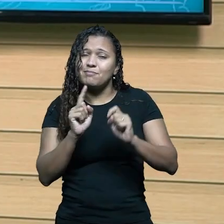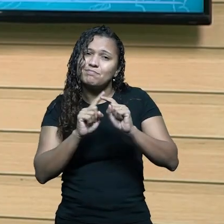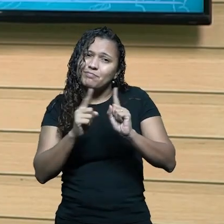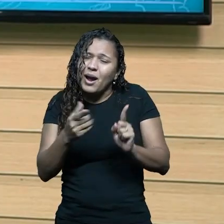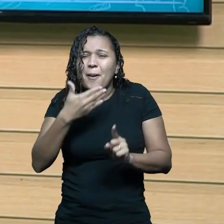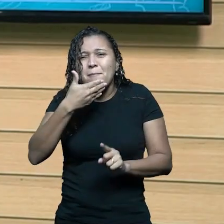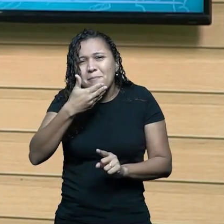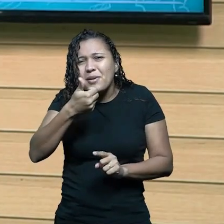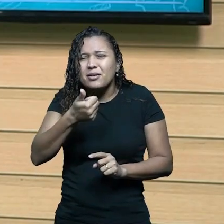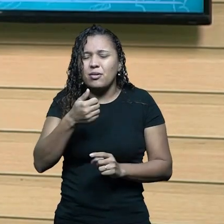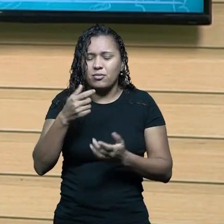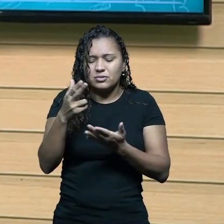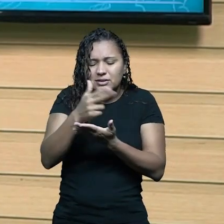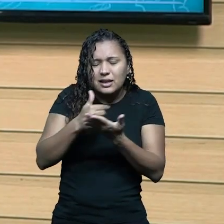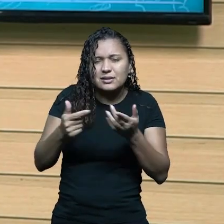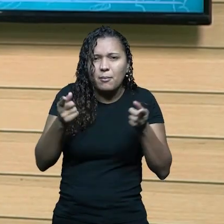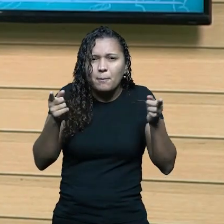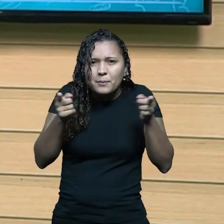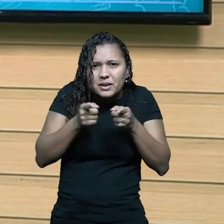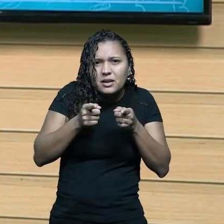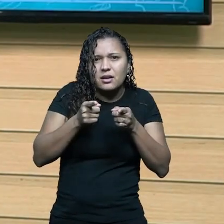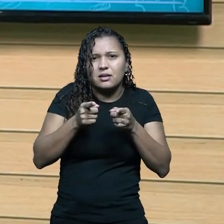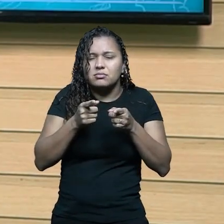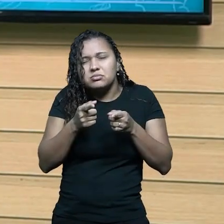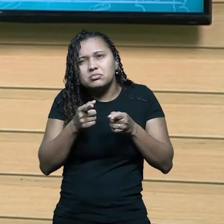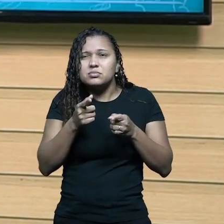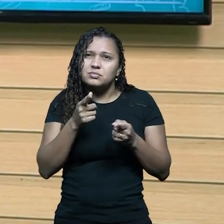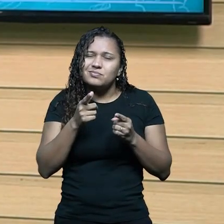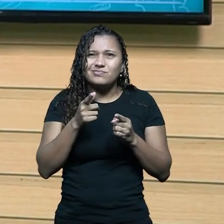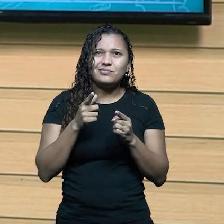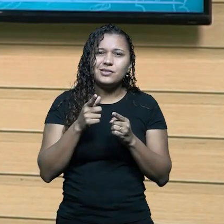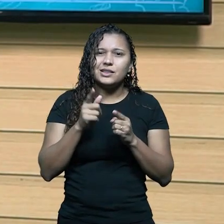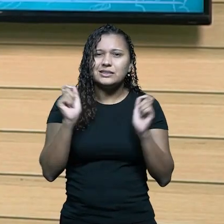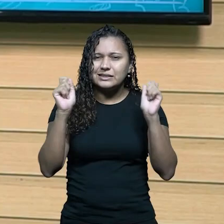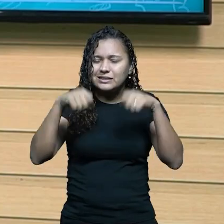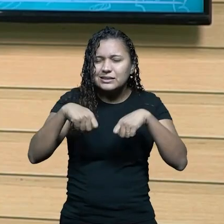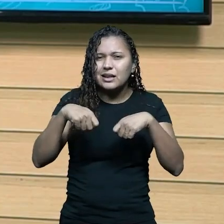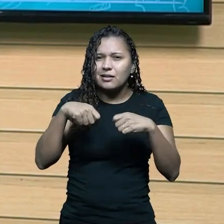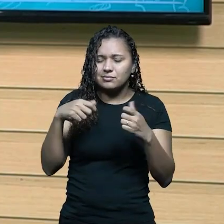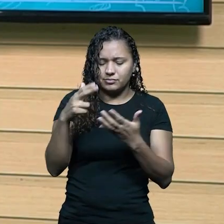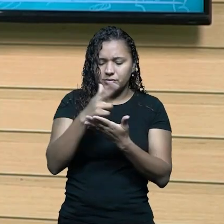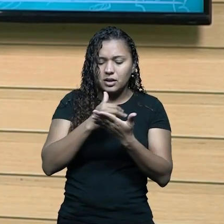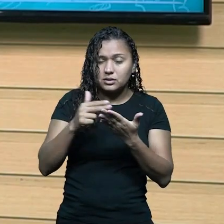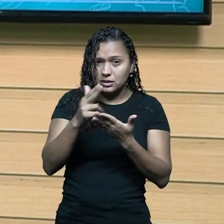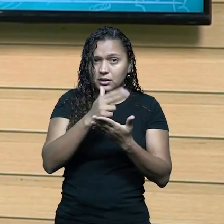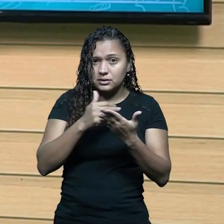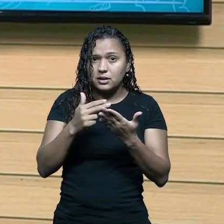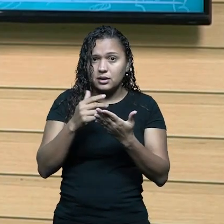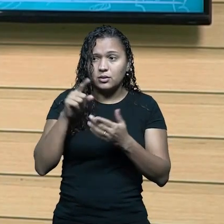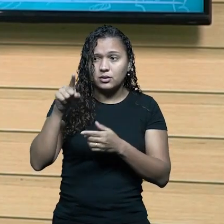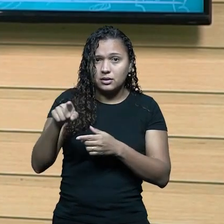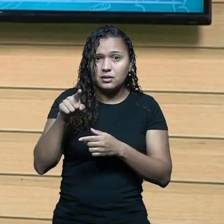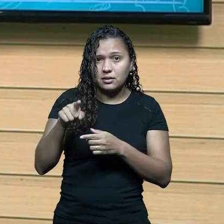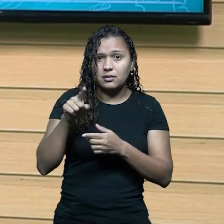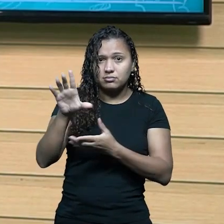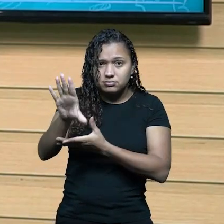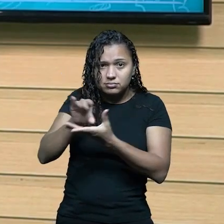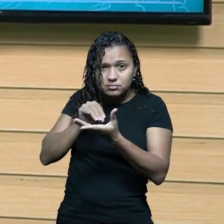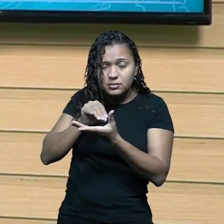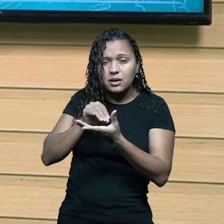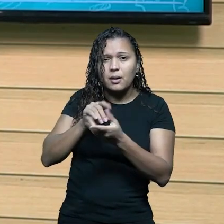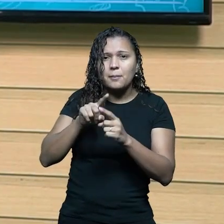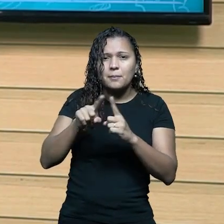desenho pequeno ou muito grande de uma forma em que o desenho que vai representar aquela